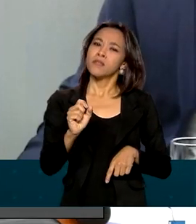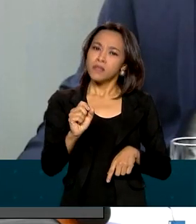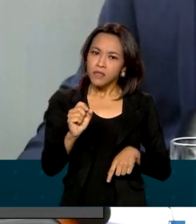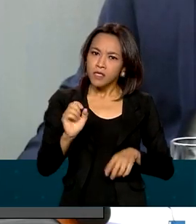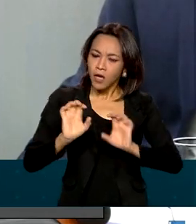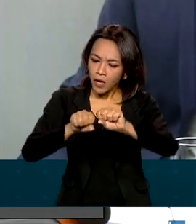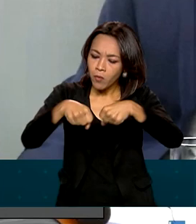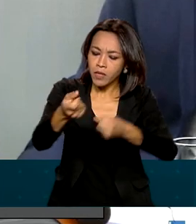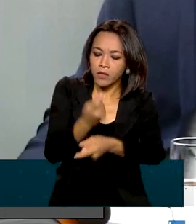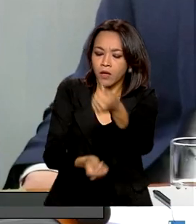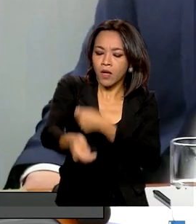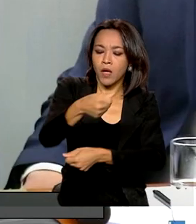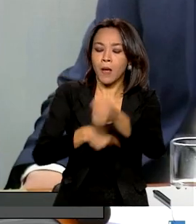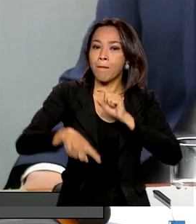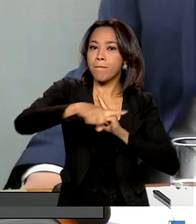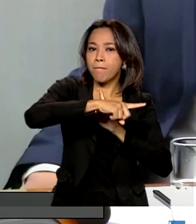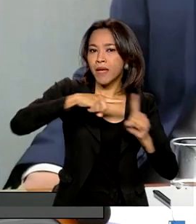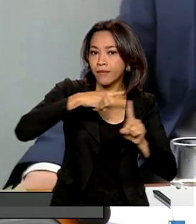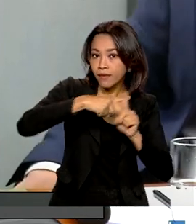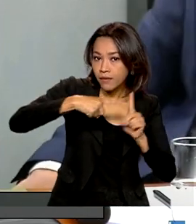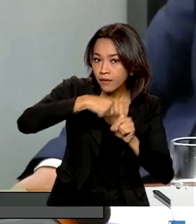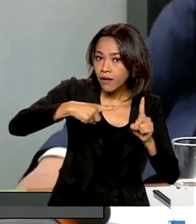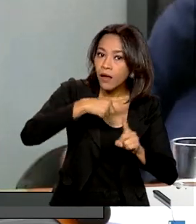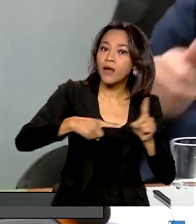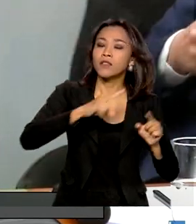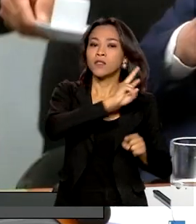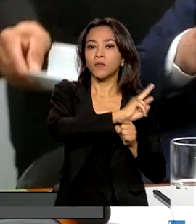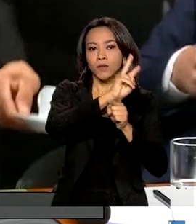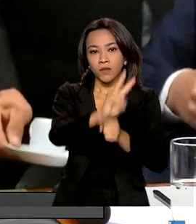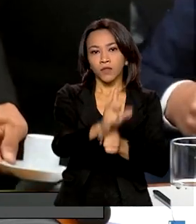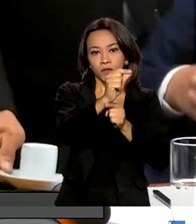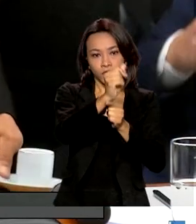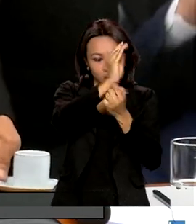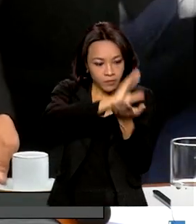onde metade do crédito foi canalizado para pequena e média empresa. Obrigado. Obrigado. Obrigado.